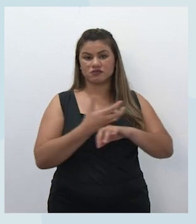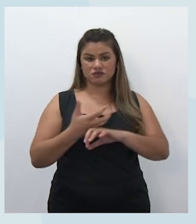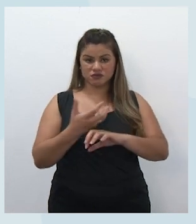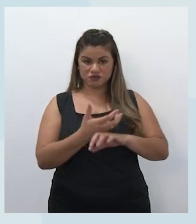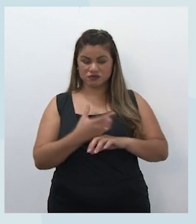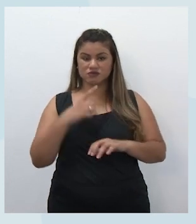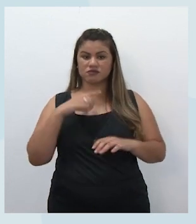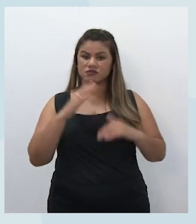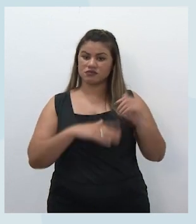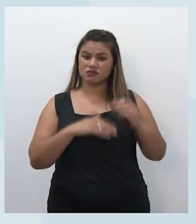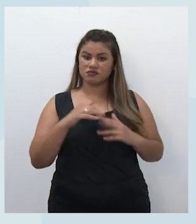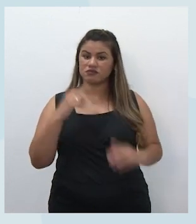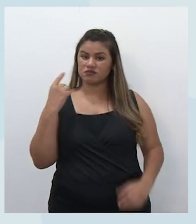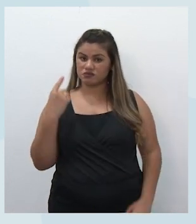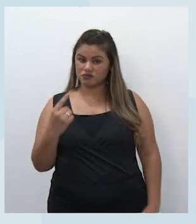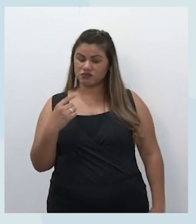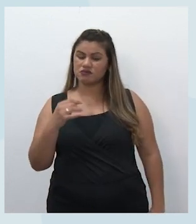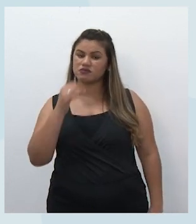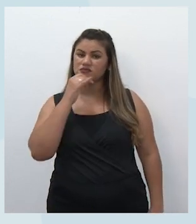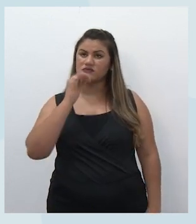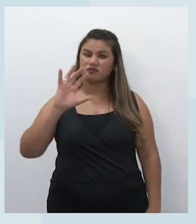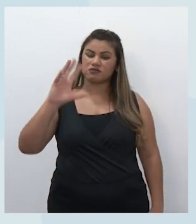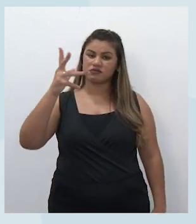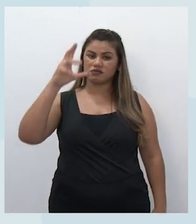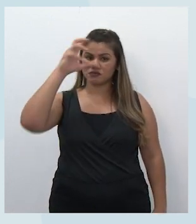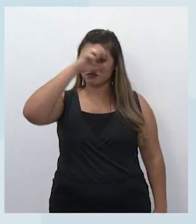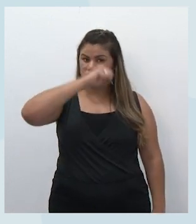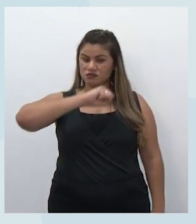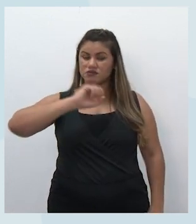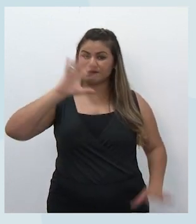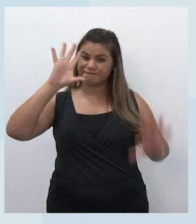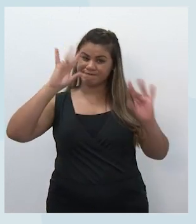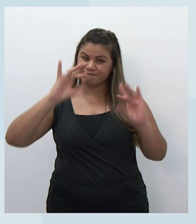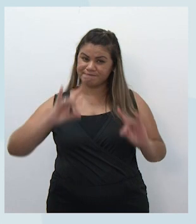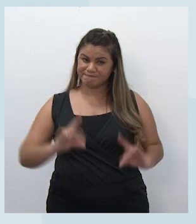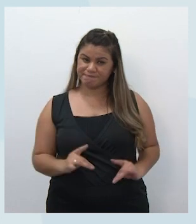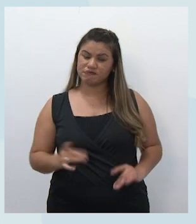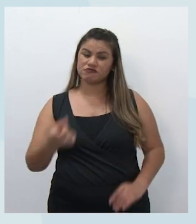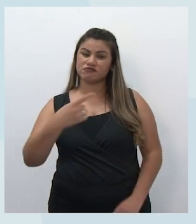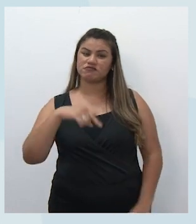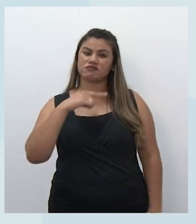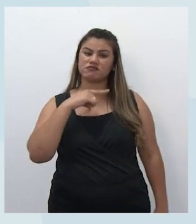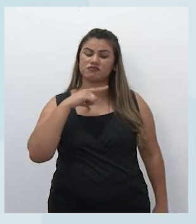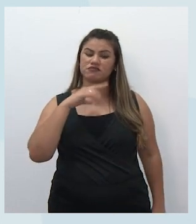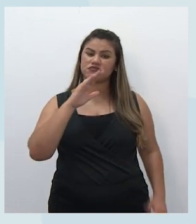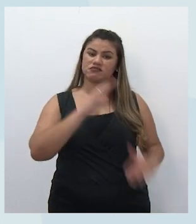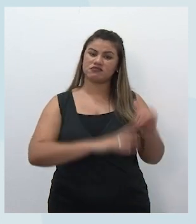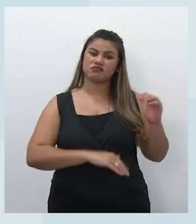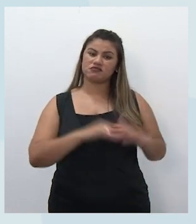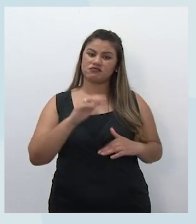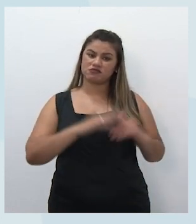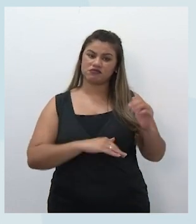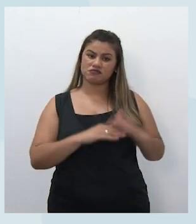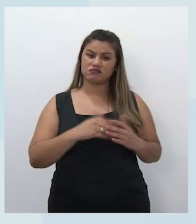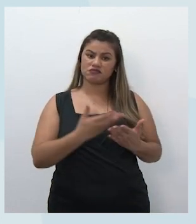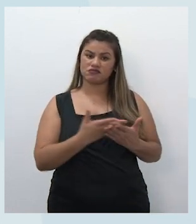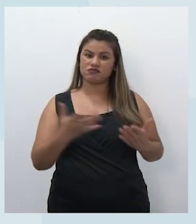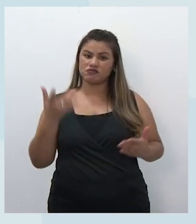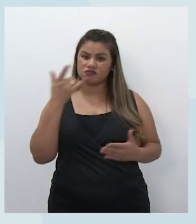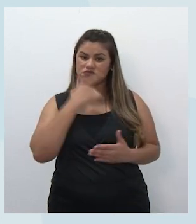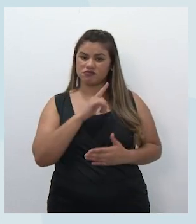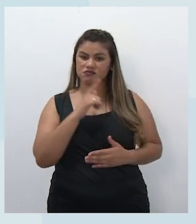mesma habilidade. Então, para essa situação de aprendizagem especificamente, nós temos essa habilidade, e aí vocês conseguem ver